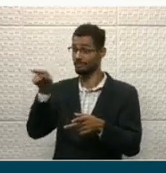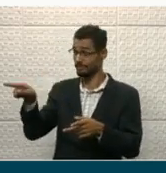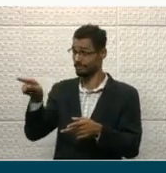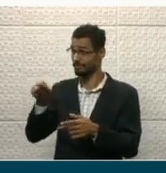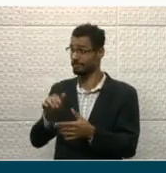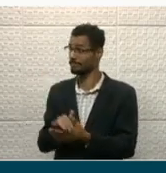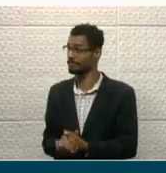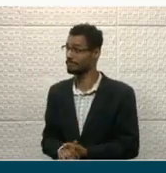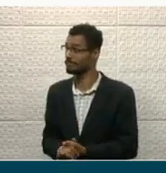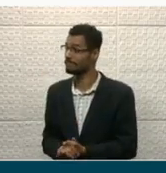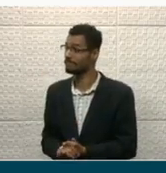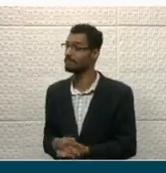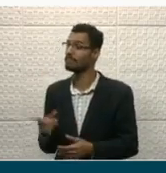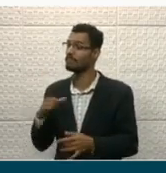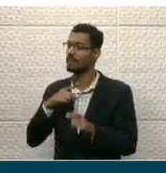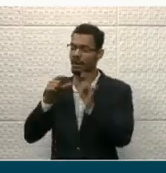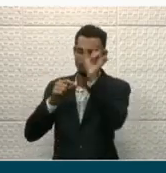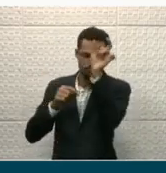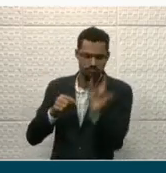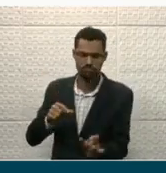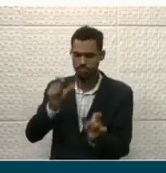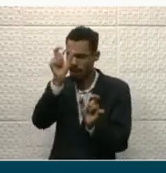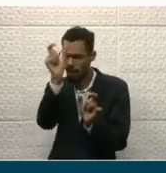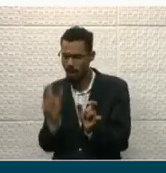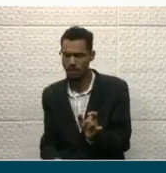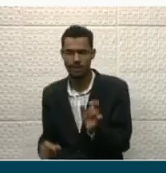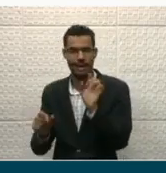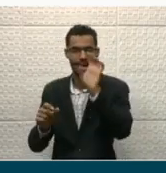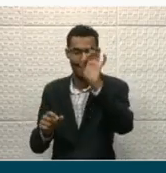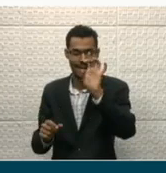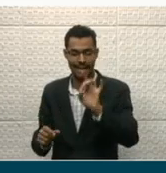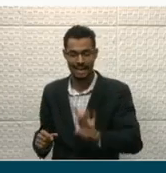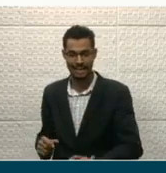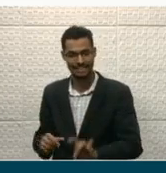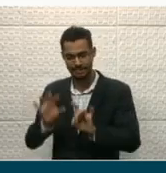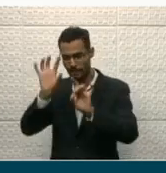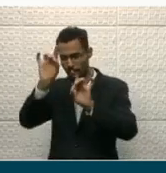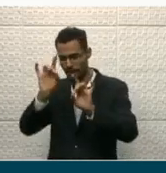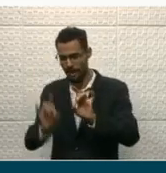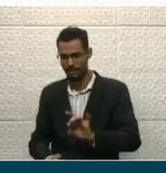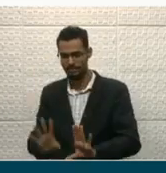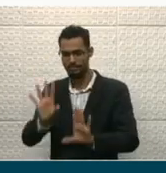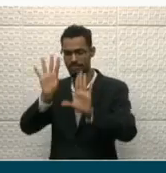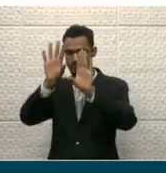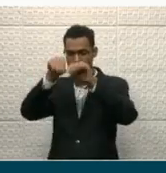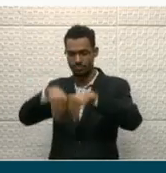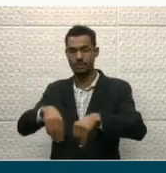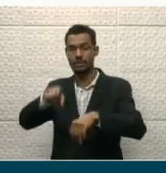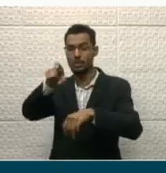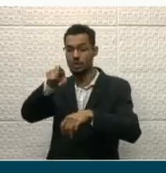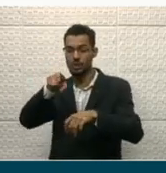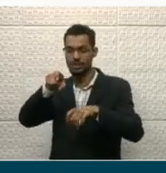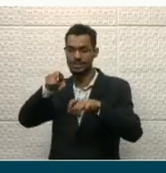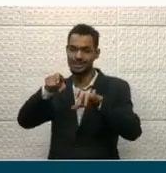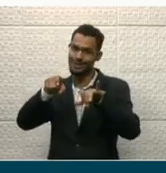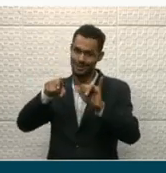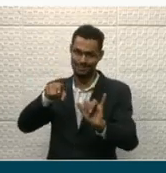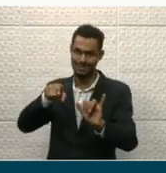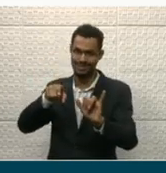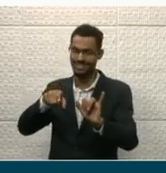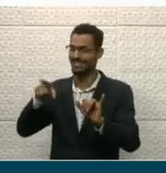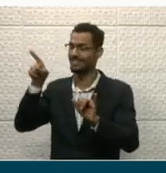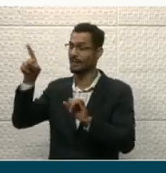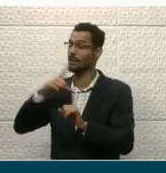imagem, e as colunas a cada uma das variáveis envolvidas. Então, nesse caso, são x e y. Na